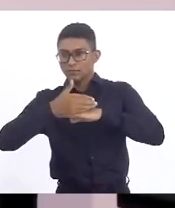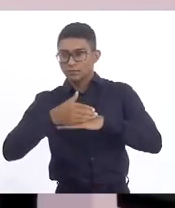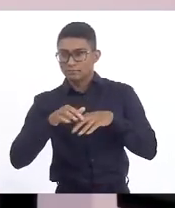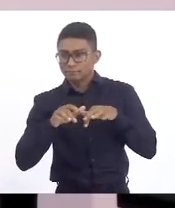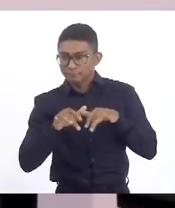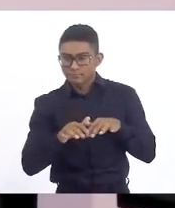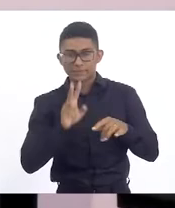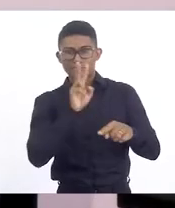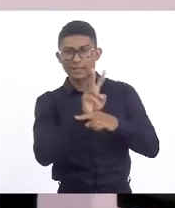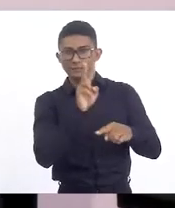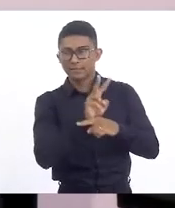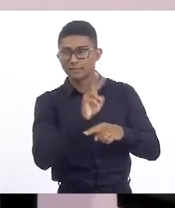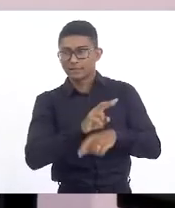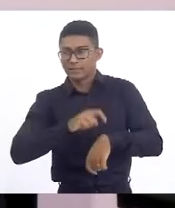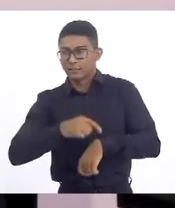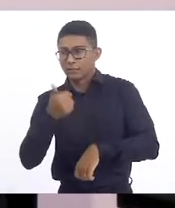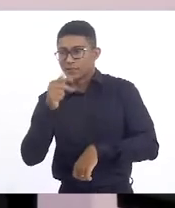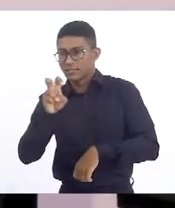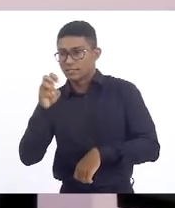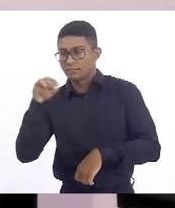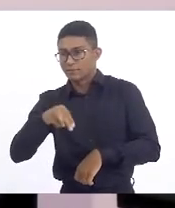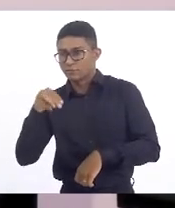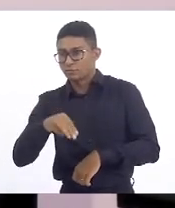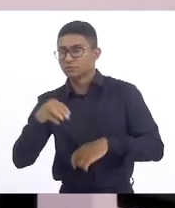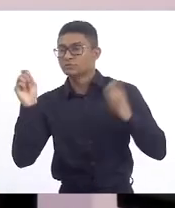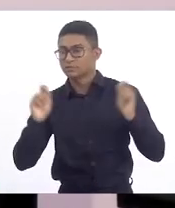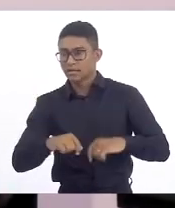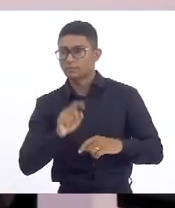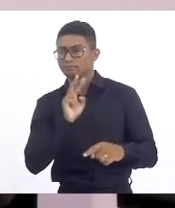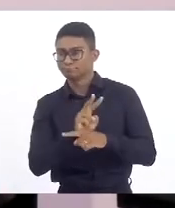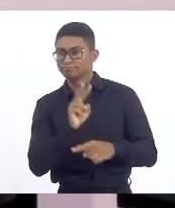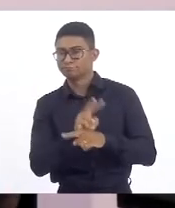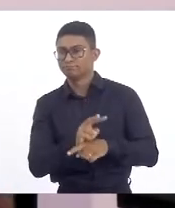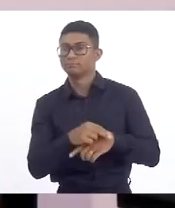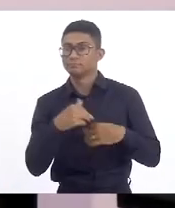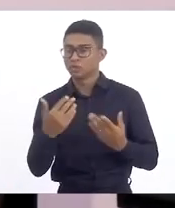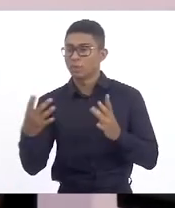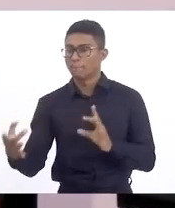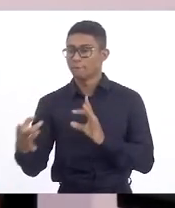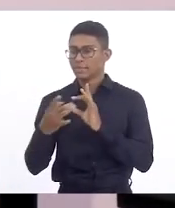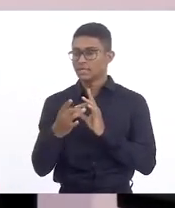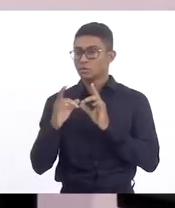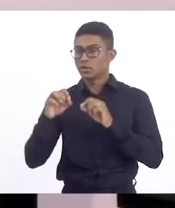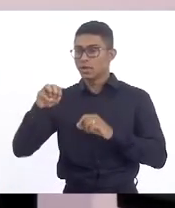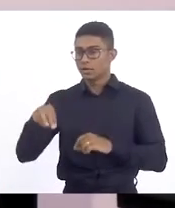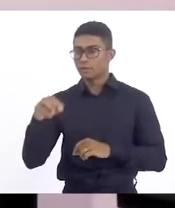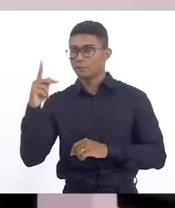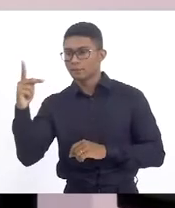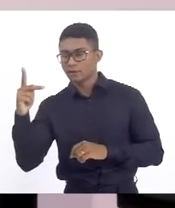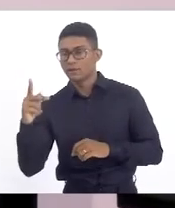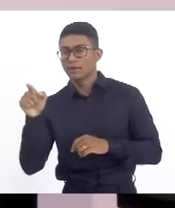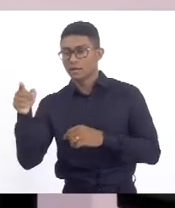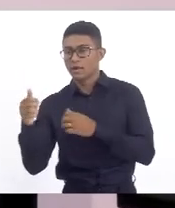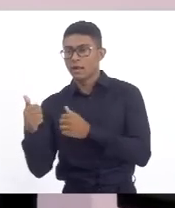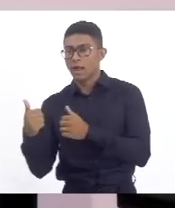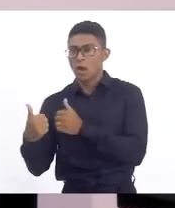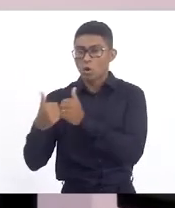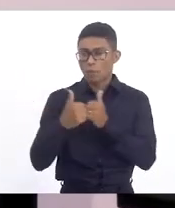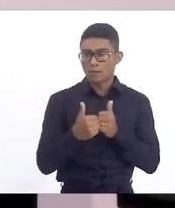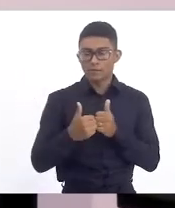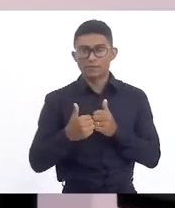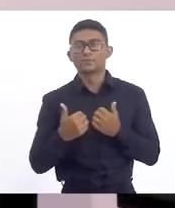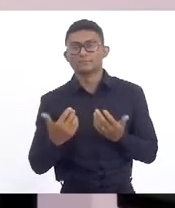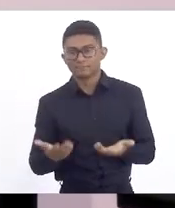é muito importante também. Ressalto que essa é uma parceria, o Ministério Público acompanha, o Ministério Público que nos fiscaliza no dia a